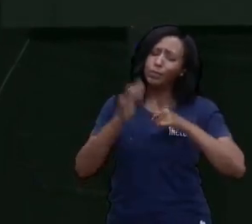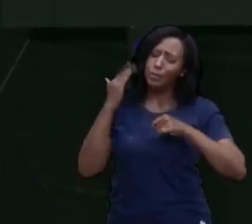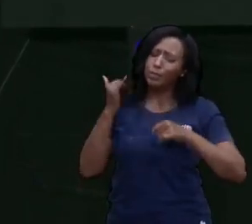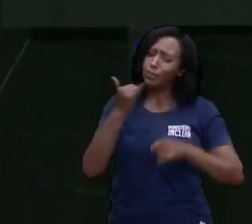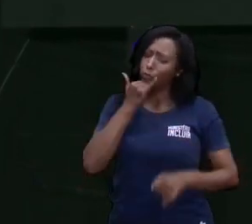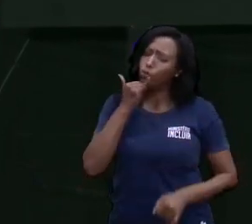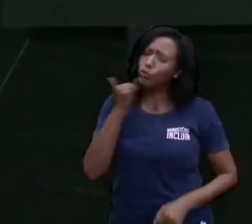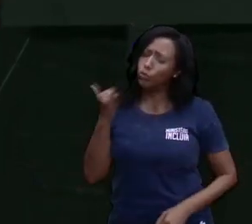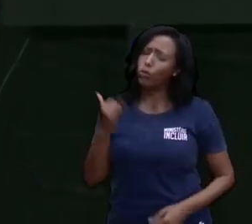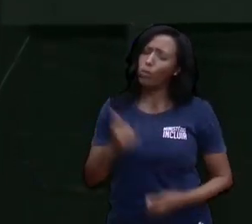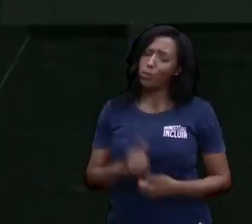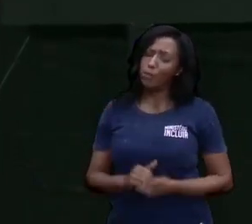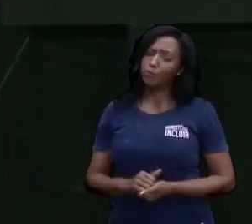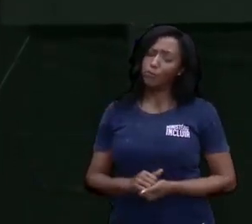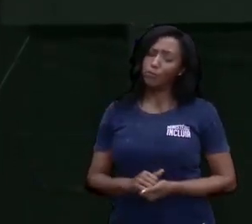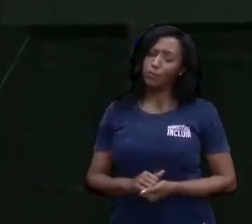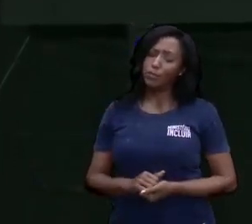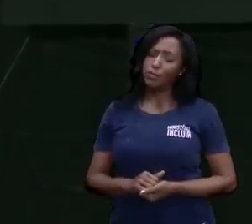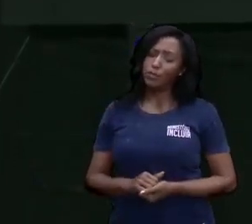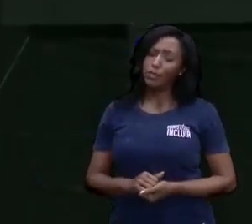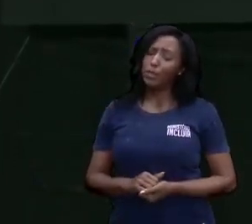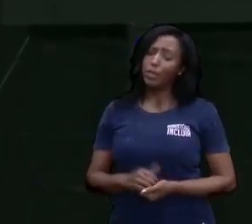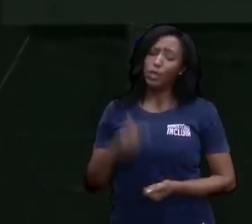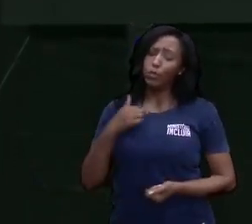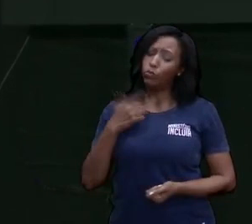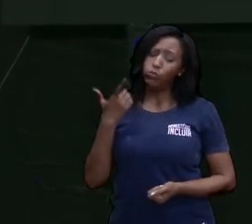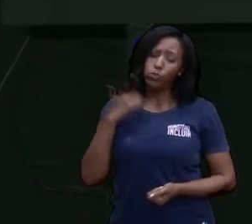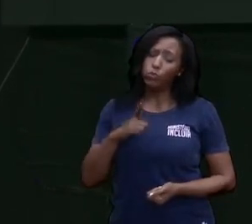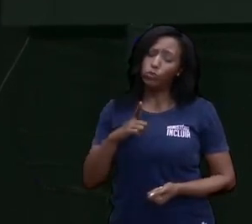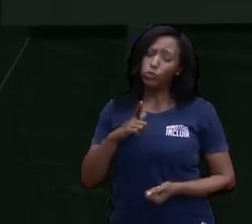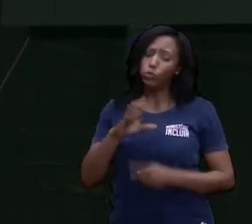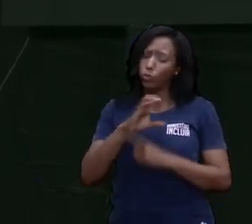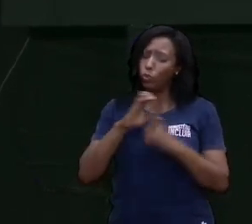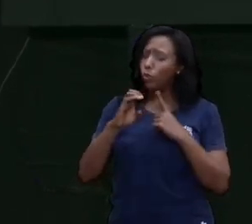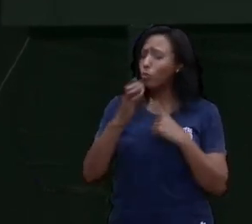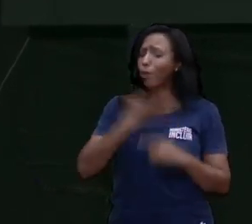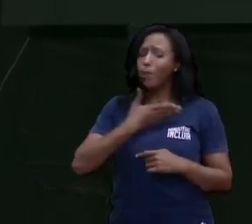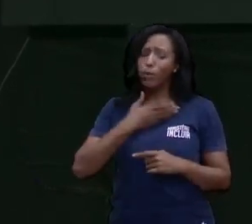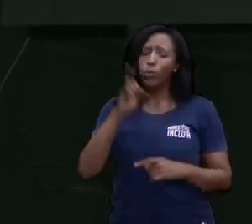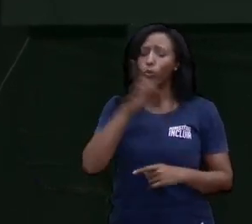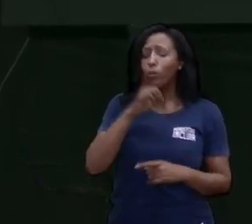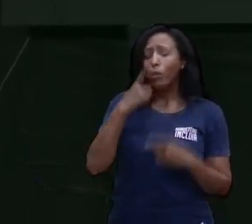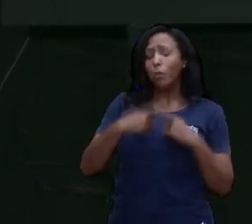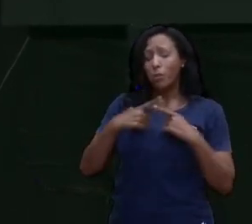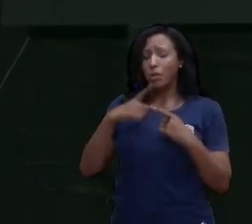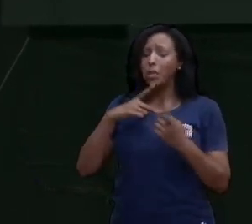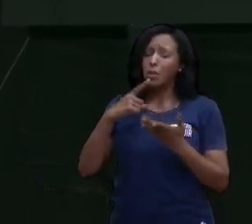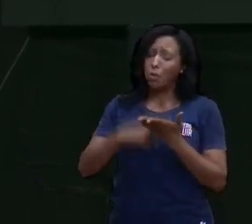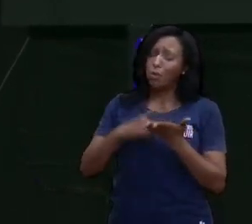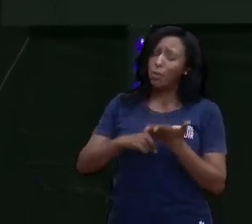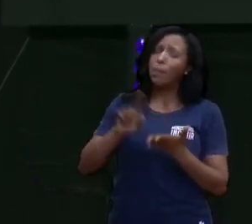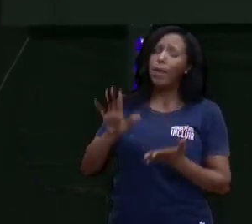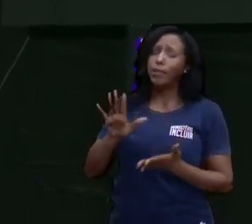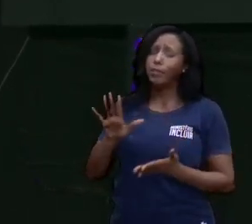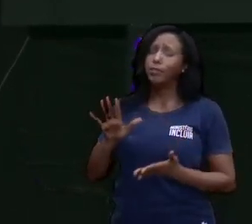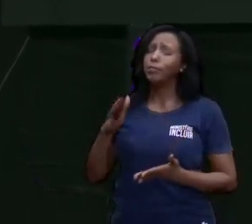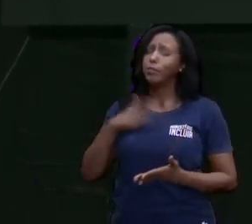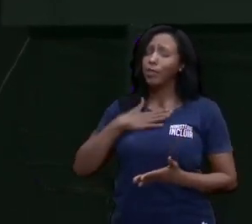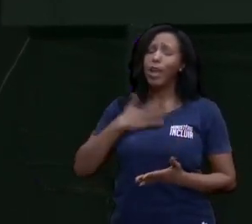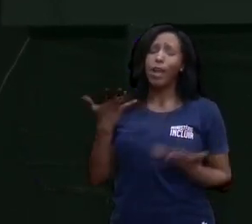ia te pedir perdão eu não consigo no culto do amigo também que eu tenho compromisso mas caso você salvou meu final de